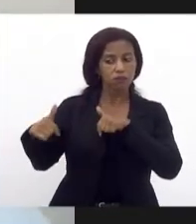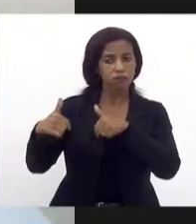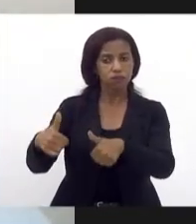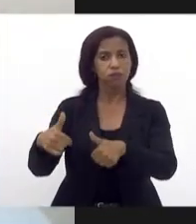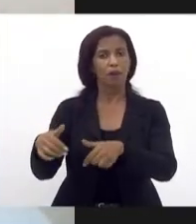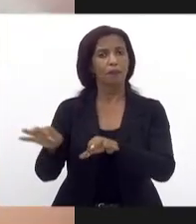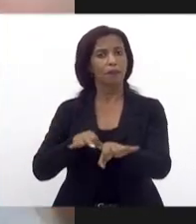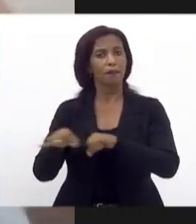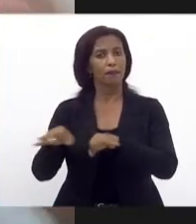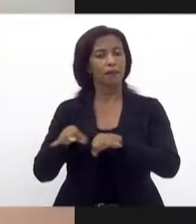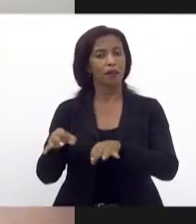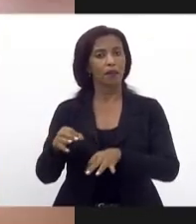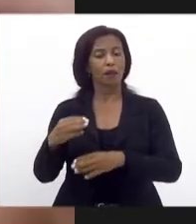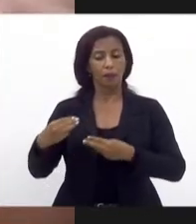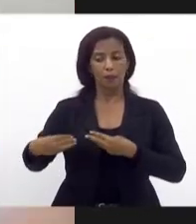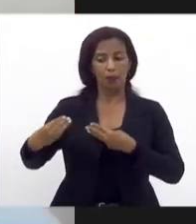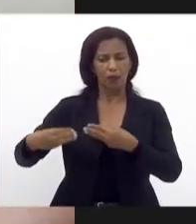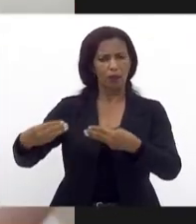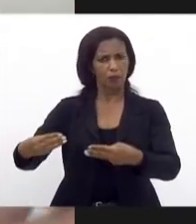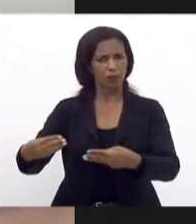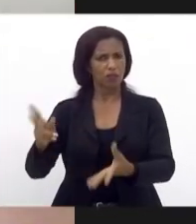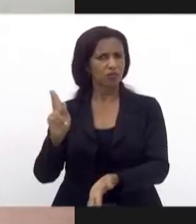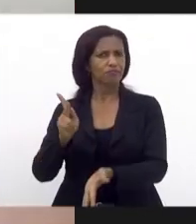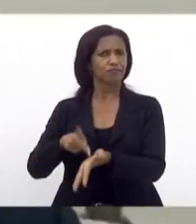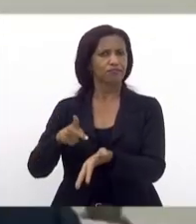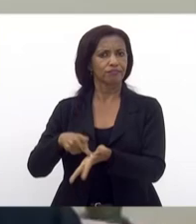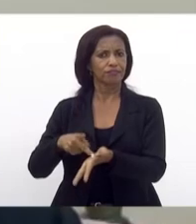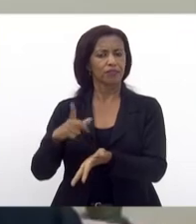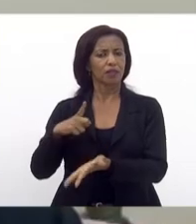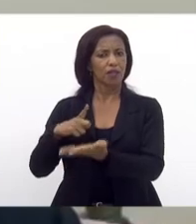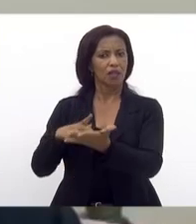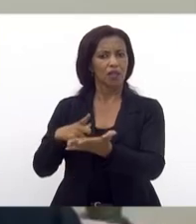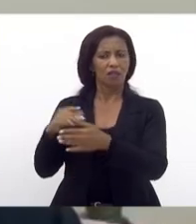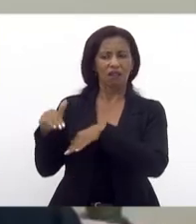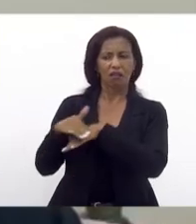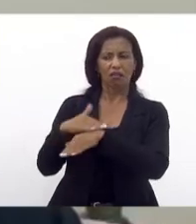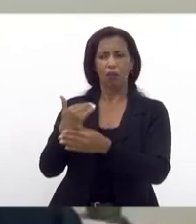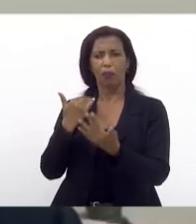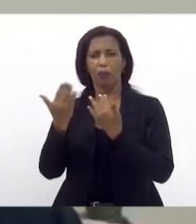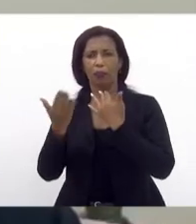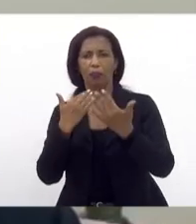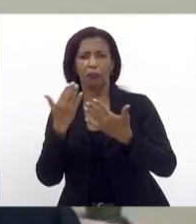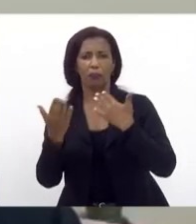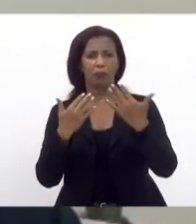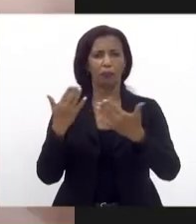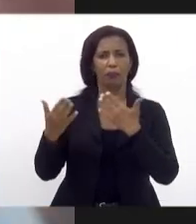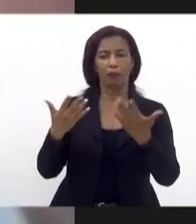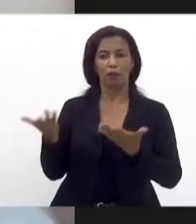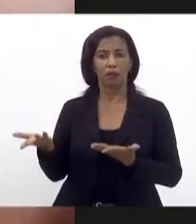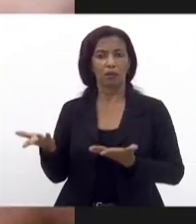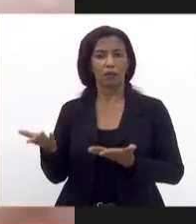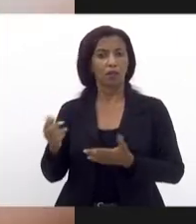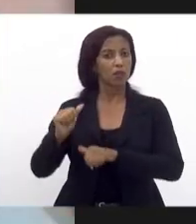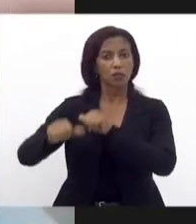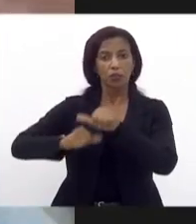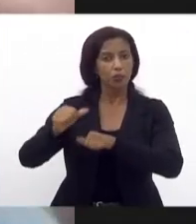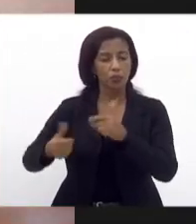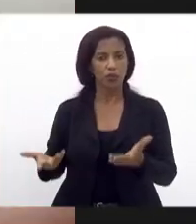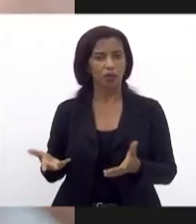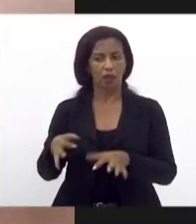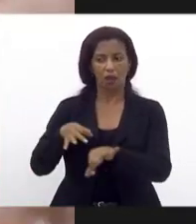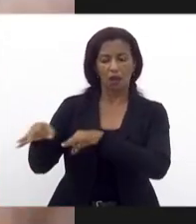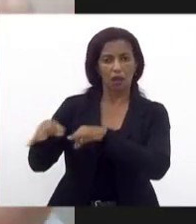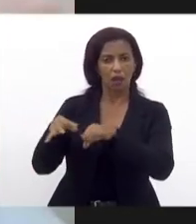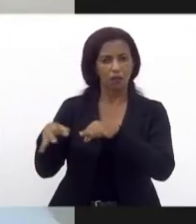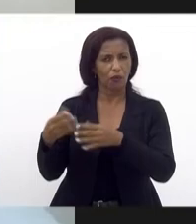contundente. Porque o ministro, claramente, ele está na conversinha com aquele negócio, e não muda. A